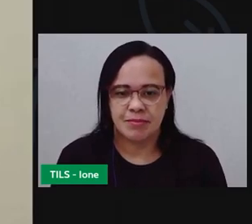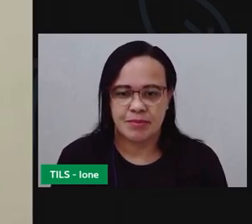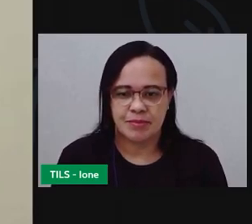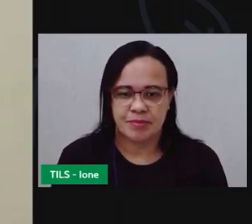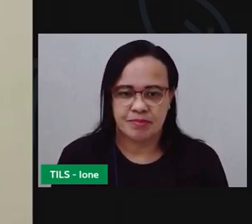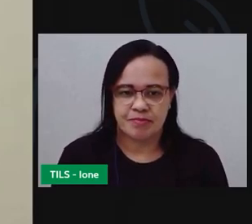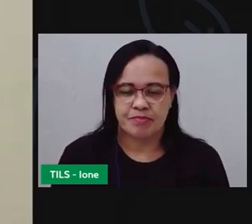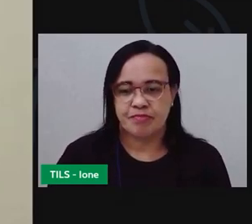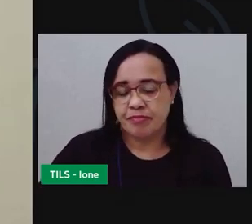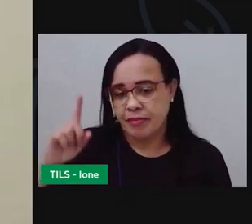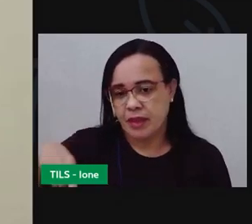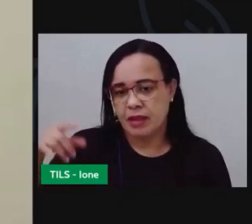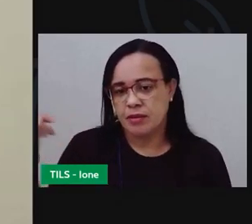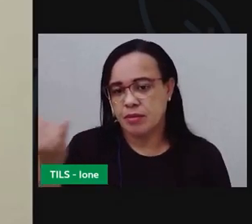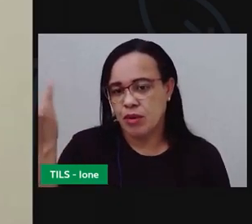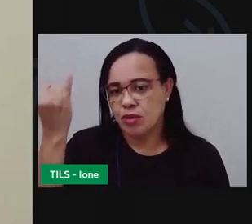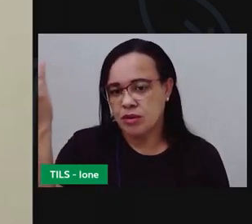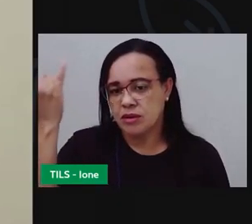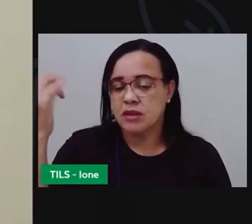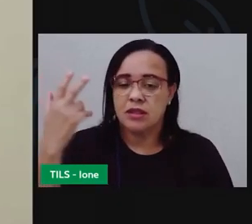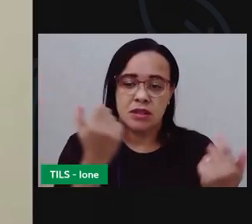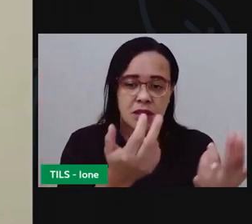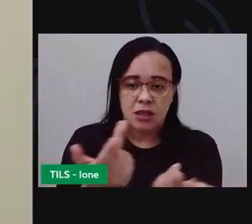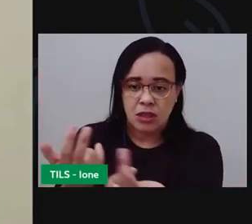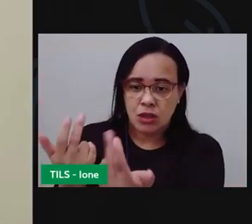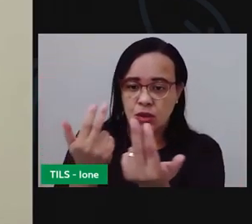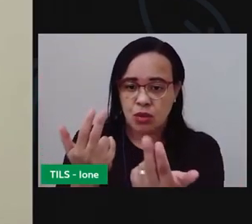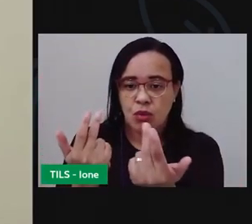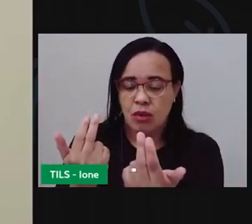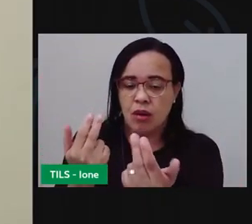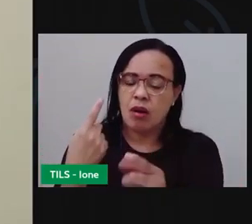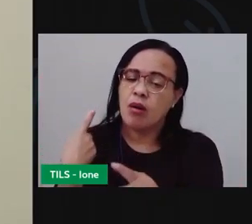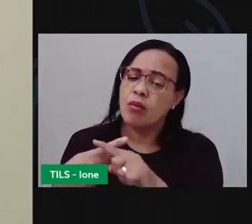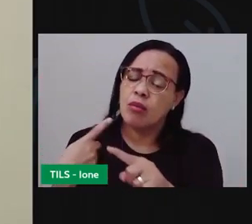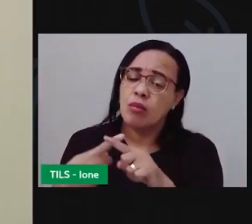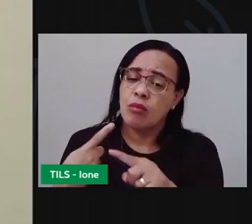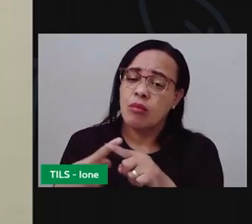É importante que elas sejam do mesmo modelo para que